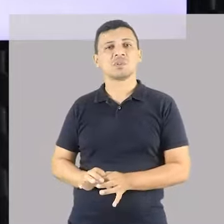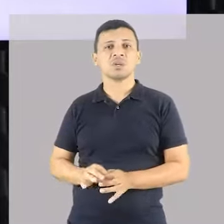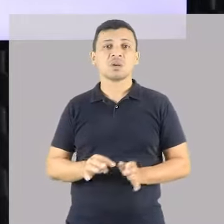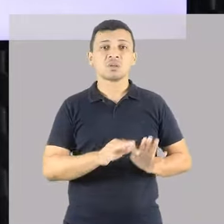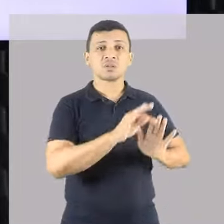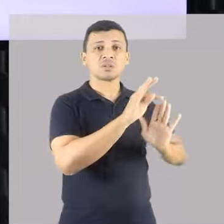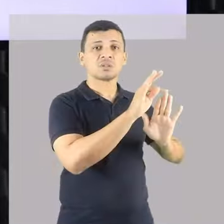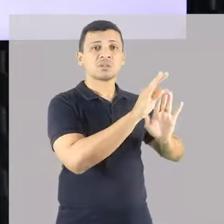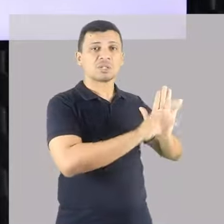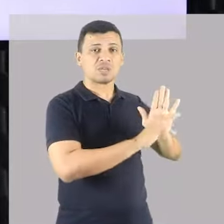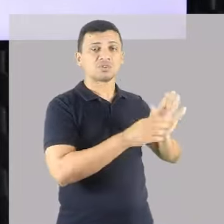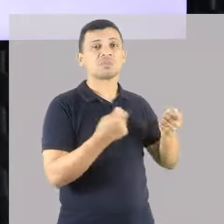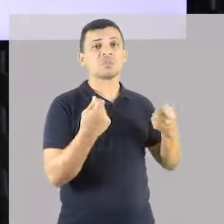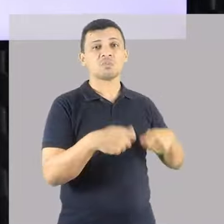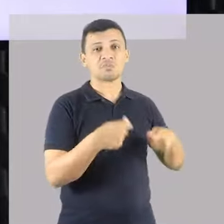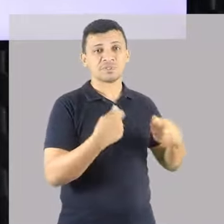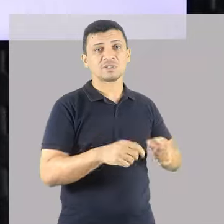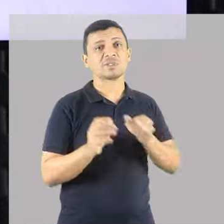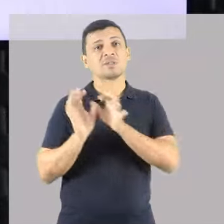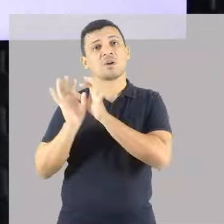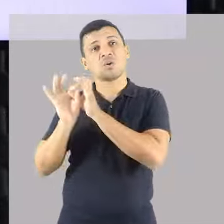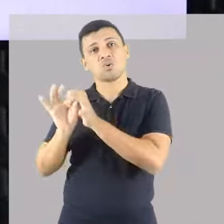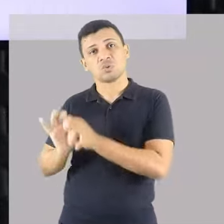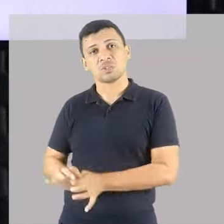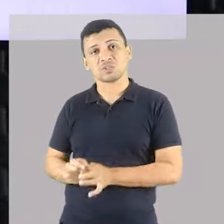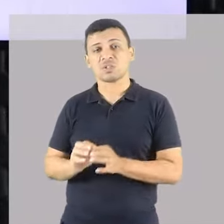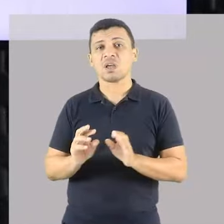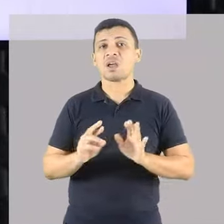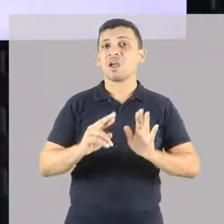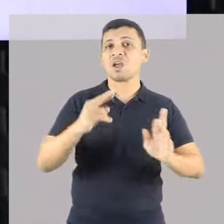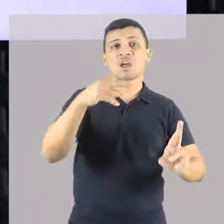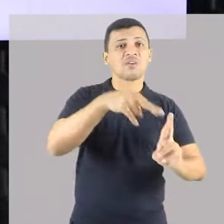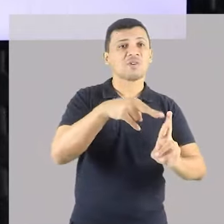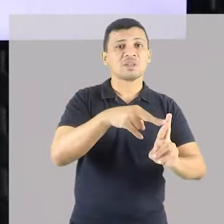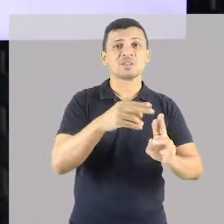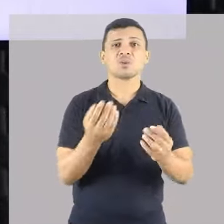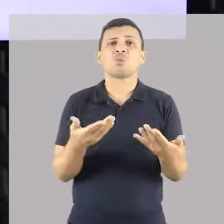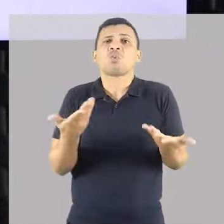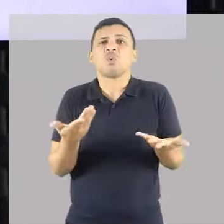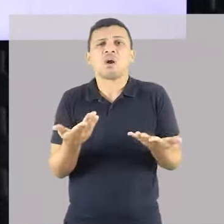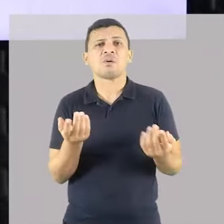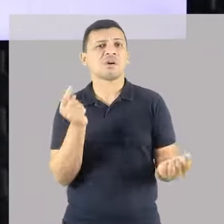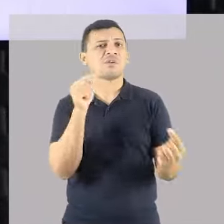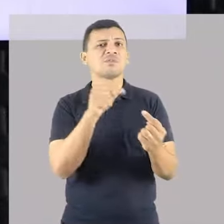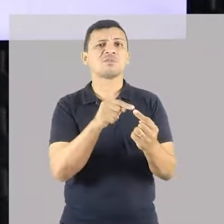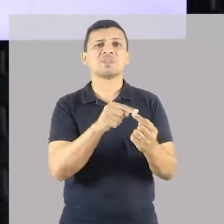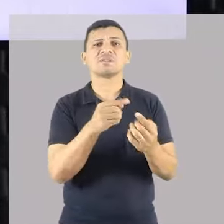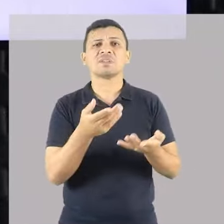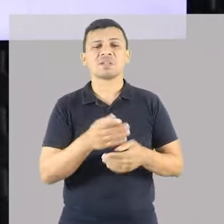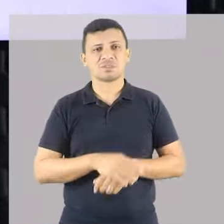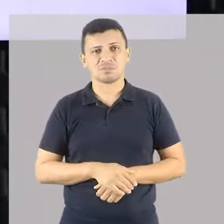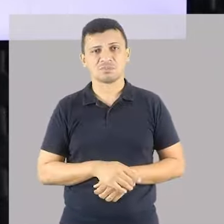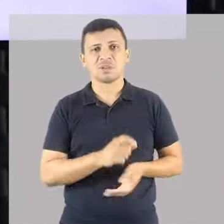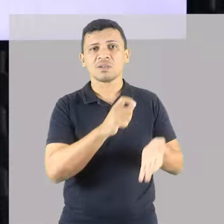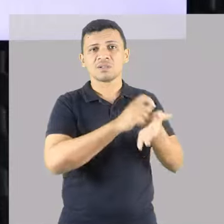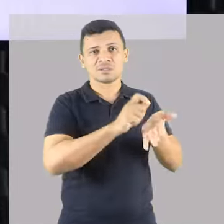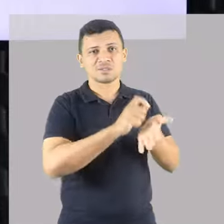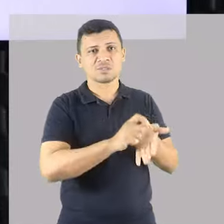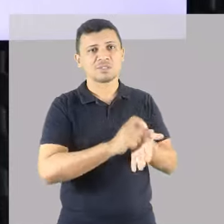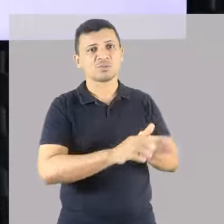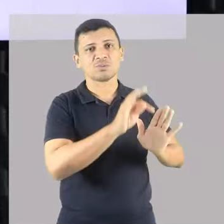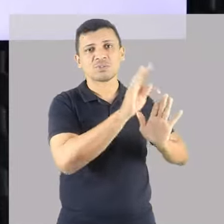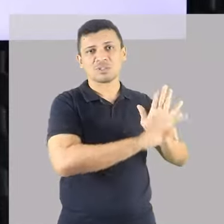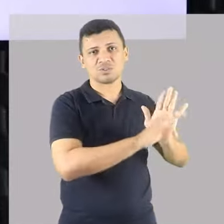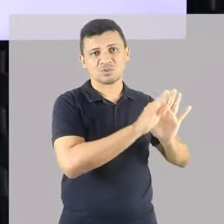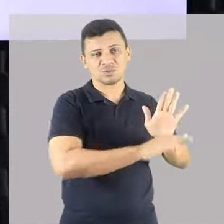ser contextualizado dentro da referência com que finalidade ele está sendo eh escrito né com